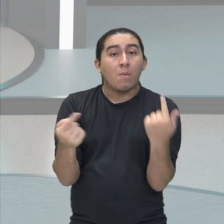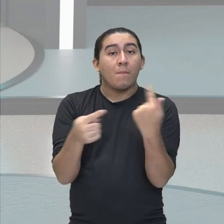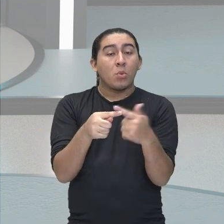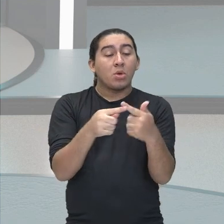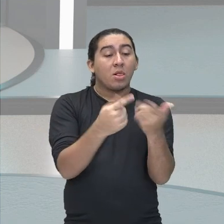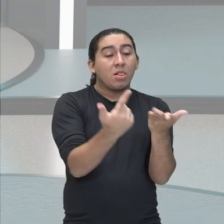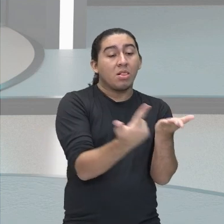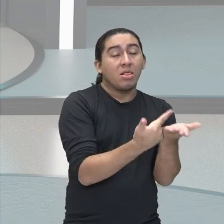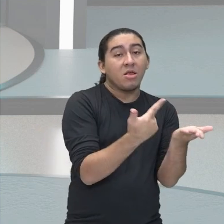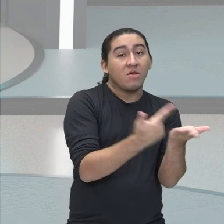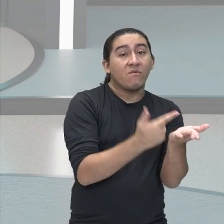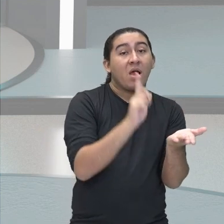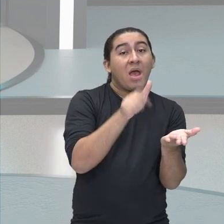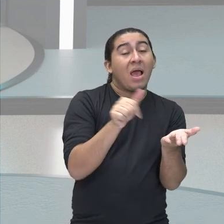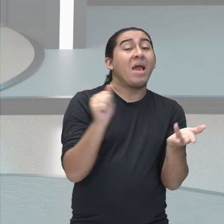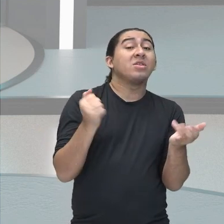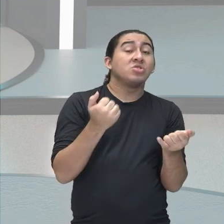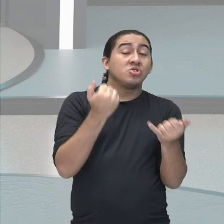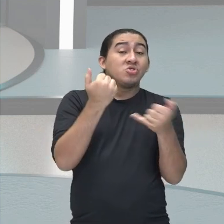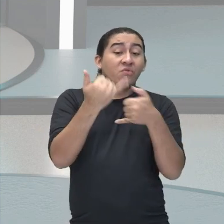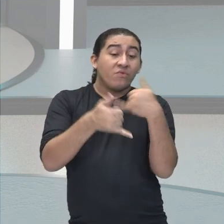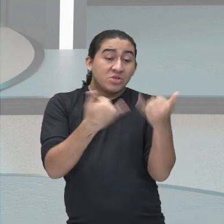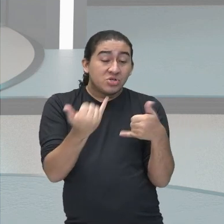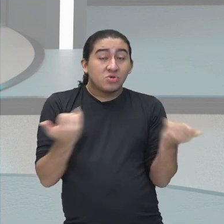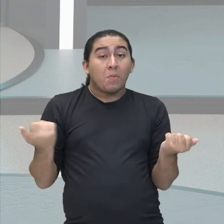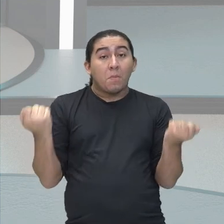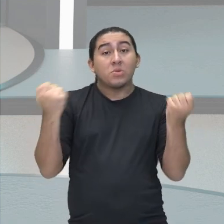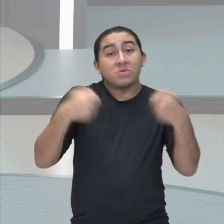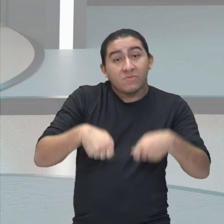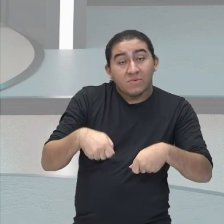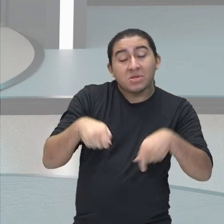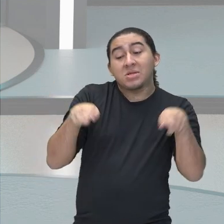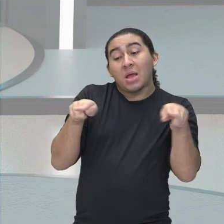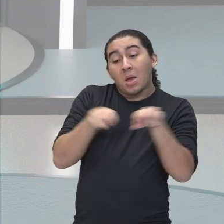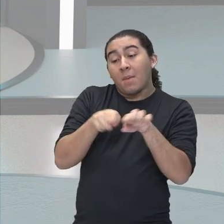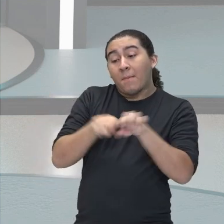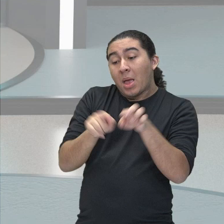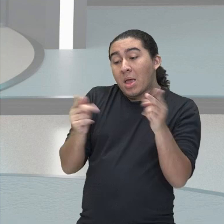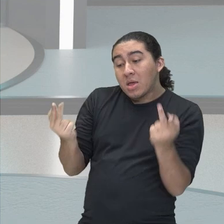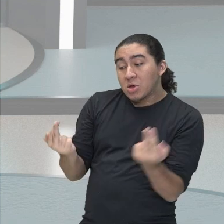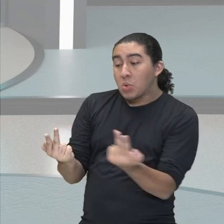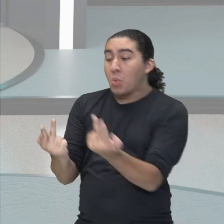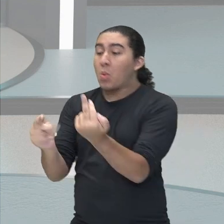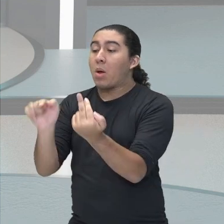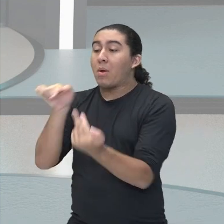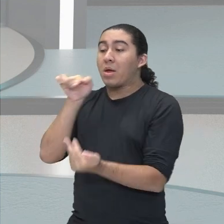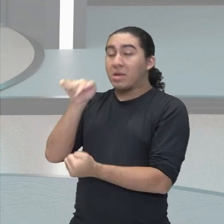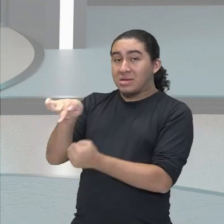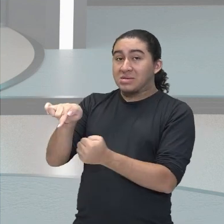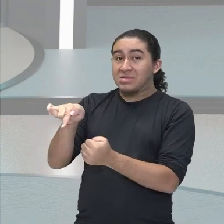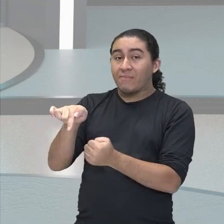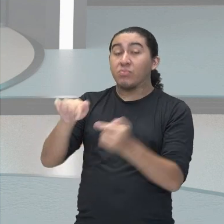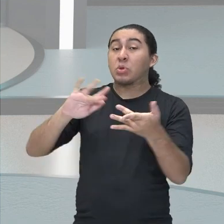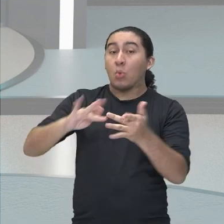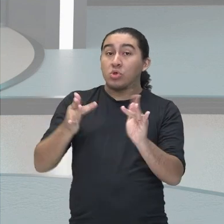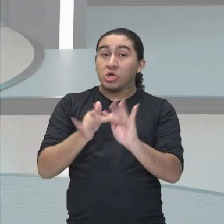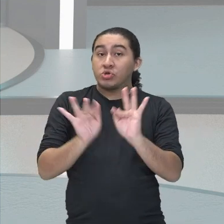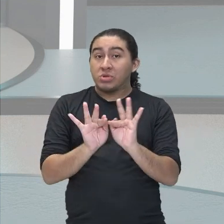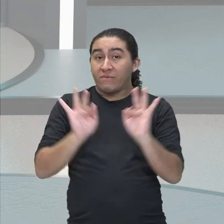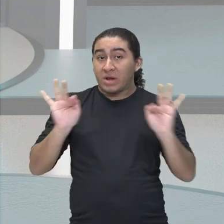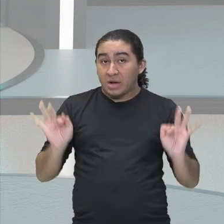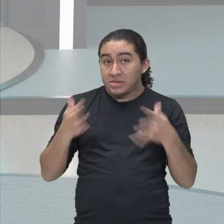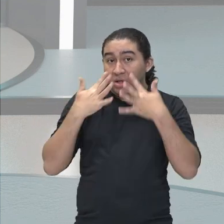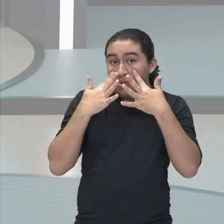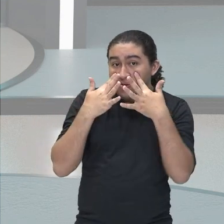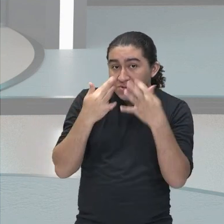livro é tão divertido quanto o parque de diversão. Então, o livro é